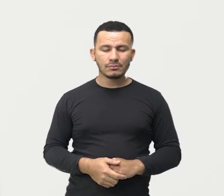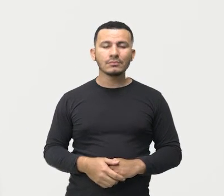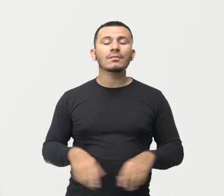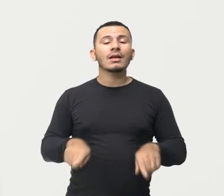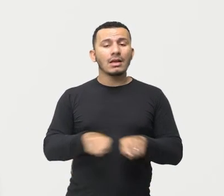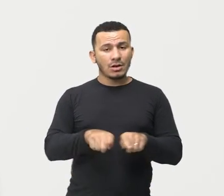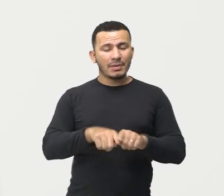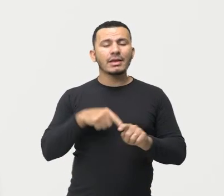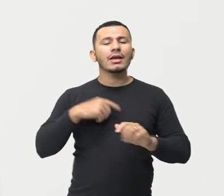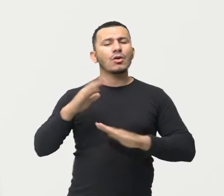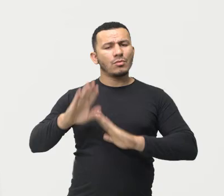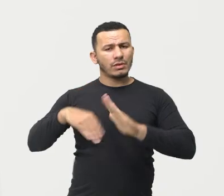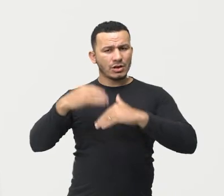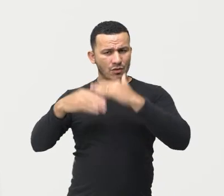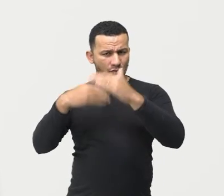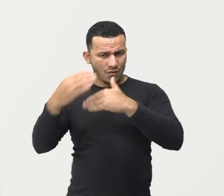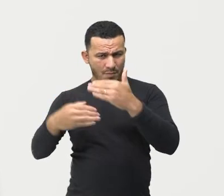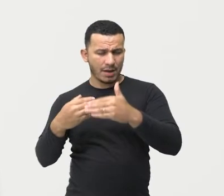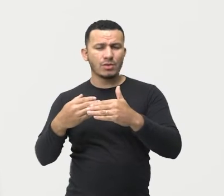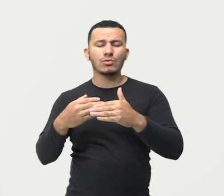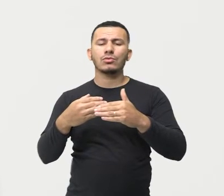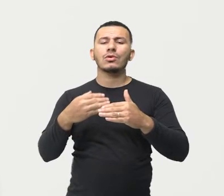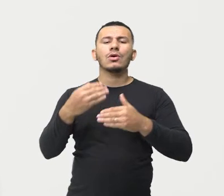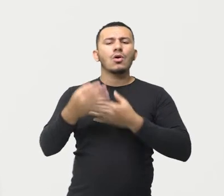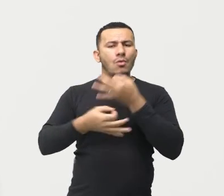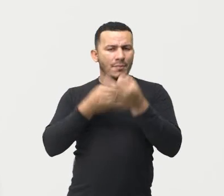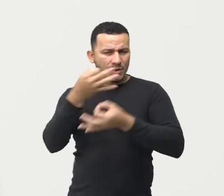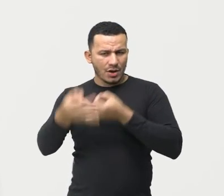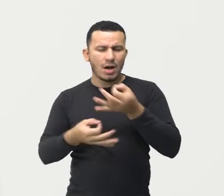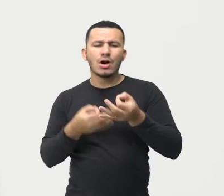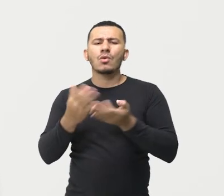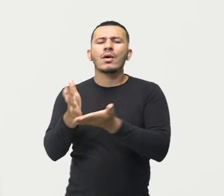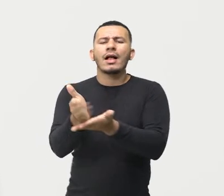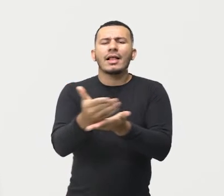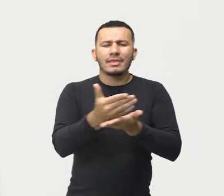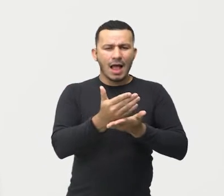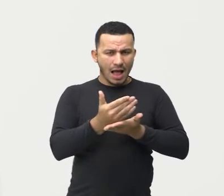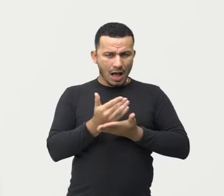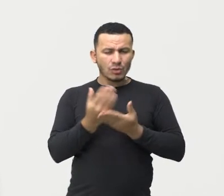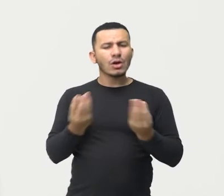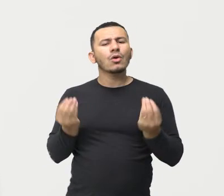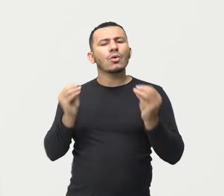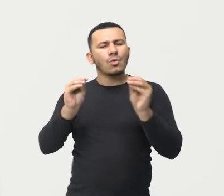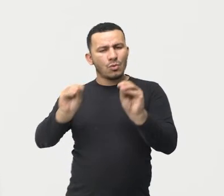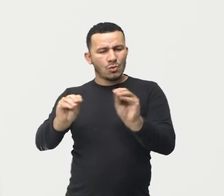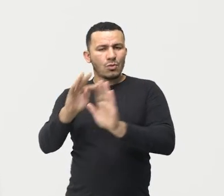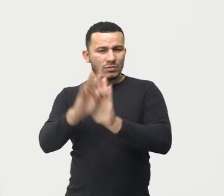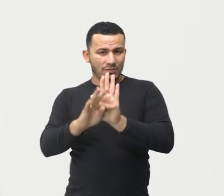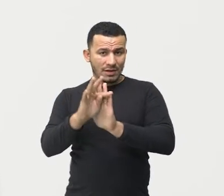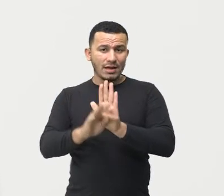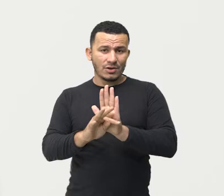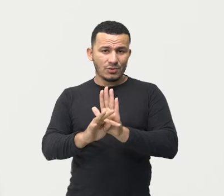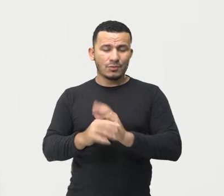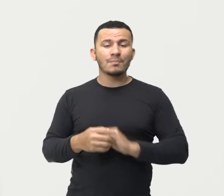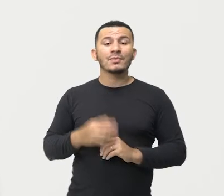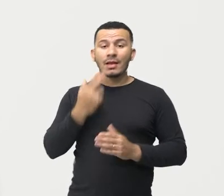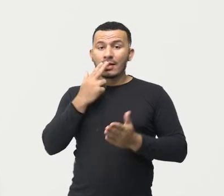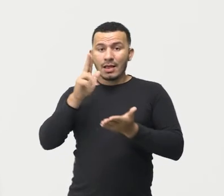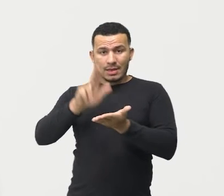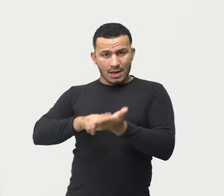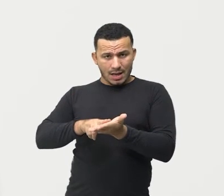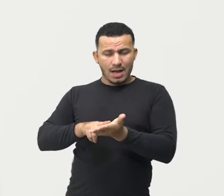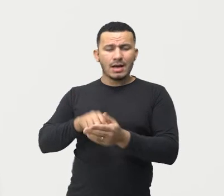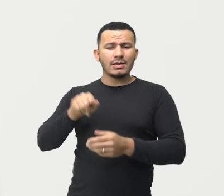com fundamentação da opinião por meio do uso de dados e informações apresentados no texto ao qual se refere. No caso